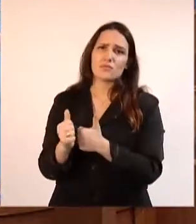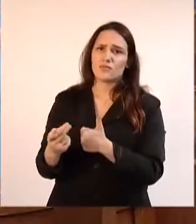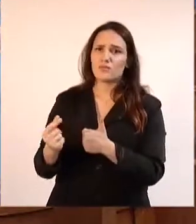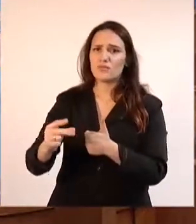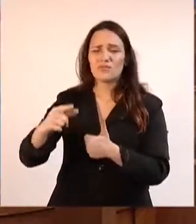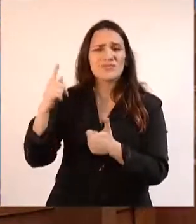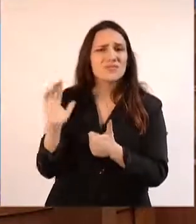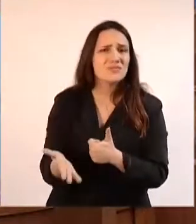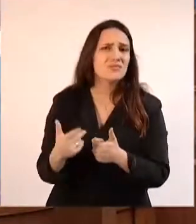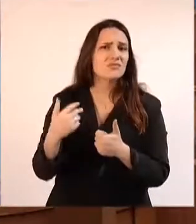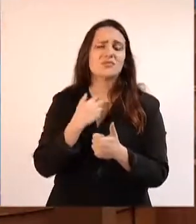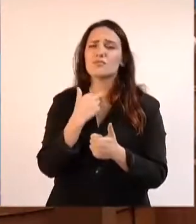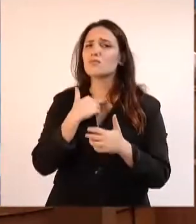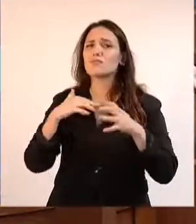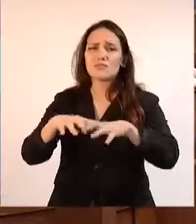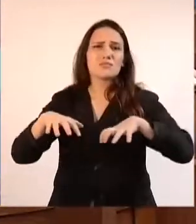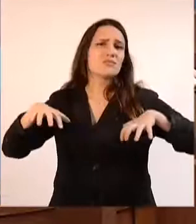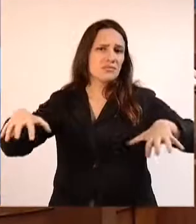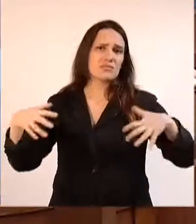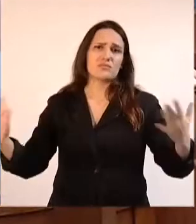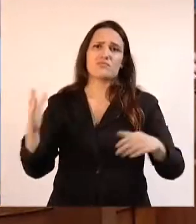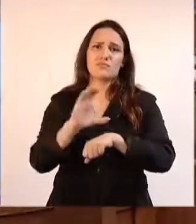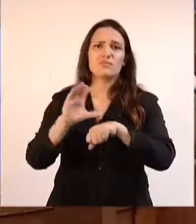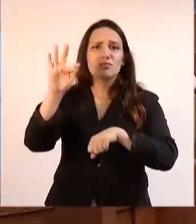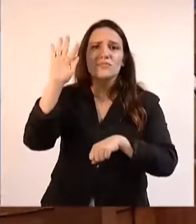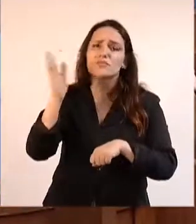de Contas. Porque como que eu vou conferir